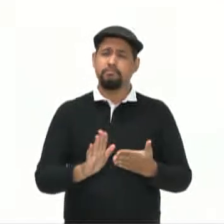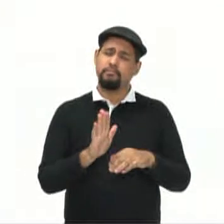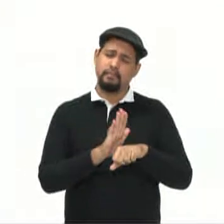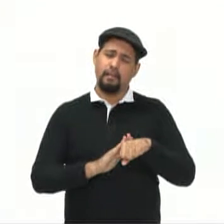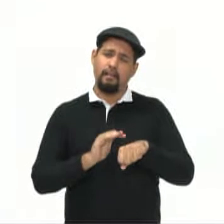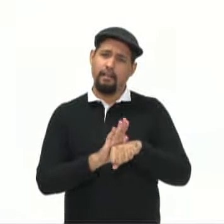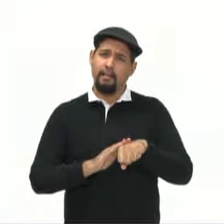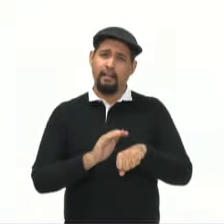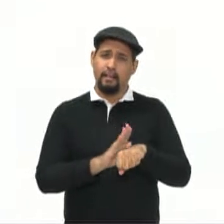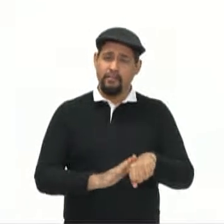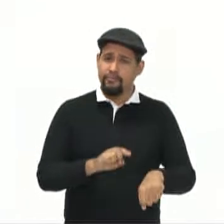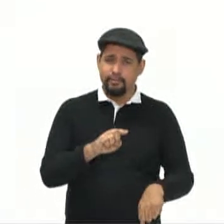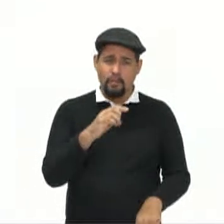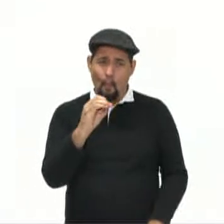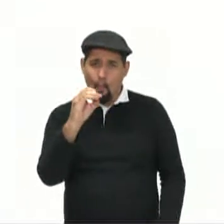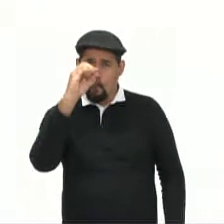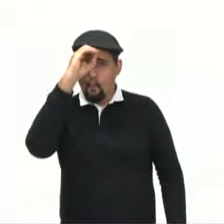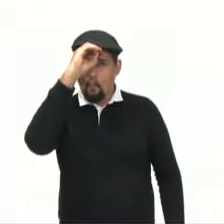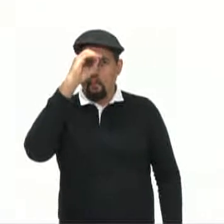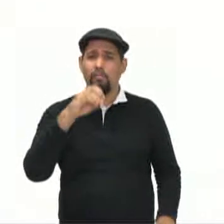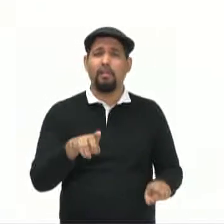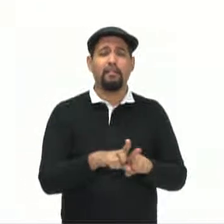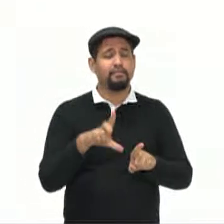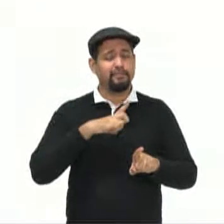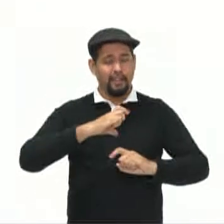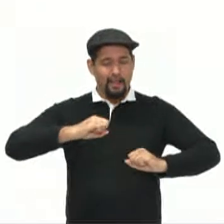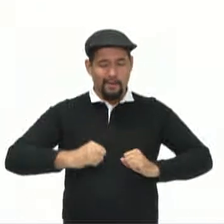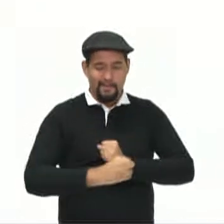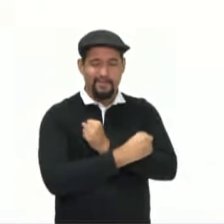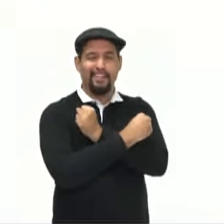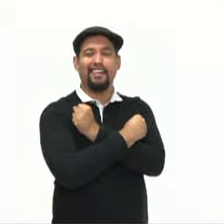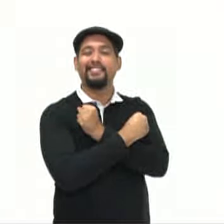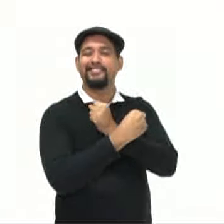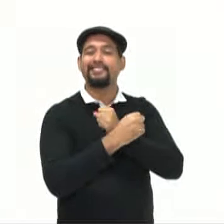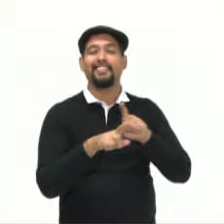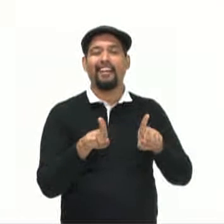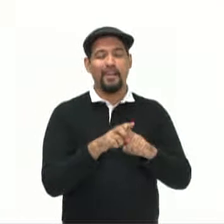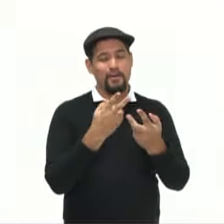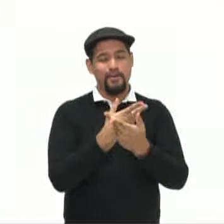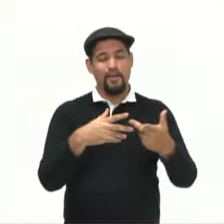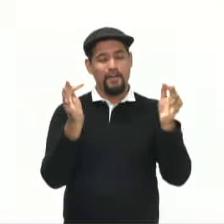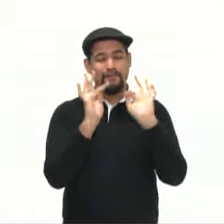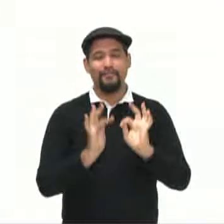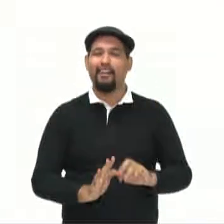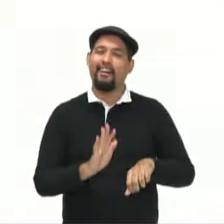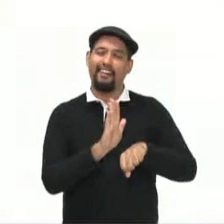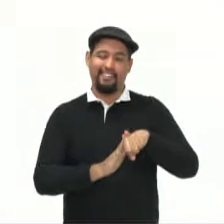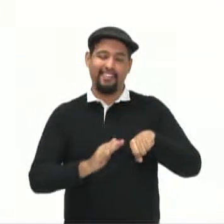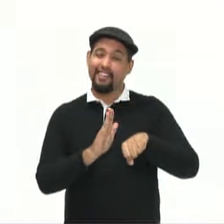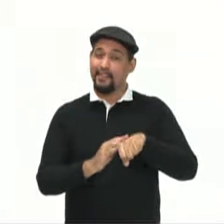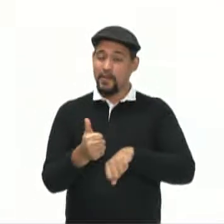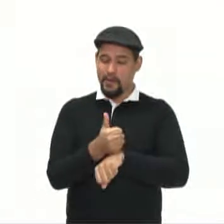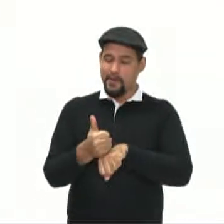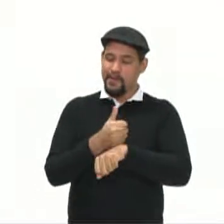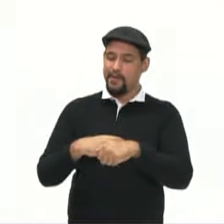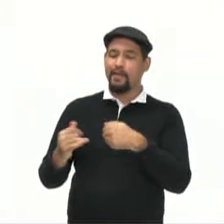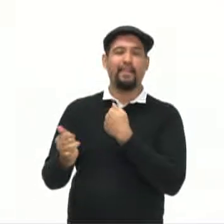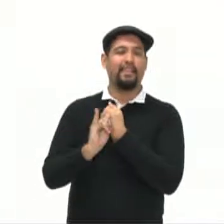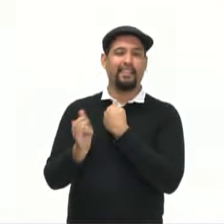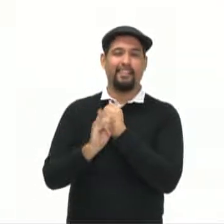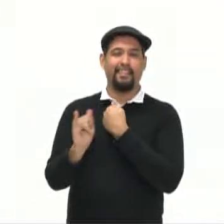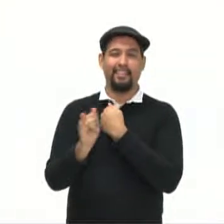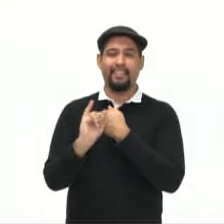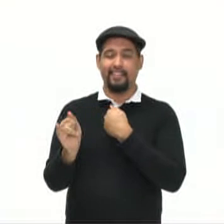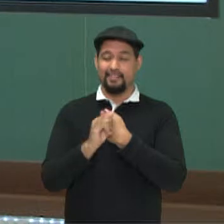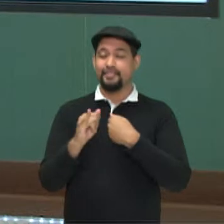à sua ignorância, receberá um abraço de felicitações deste modesto cronista, seu semelhante